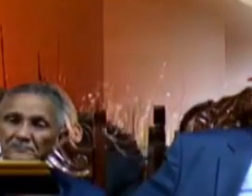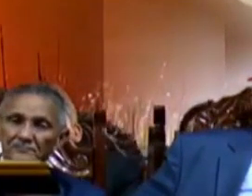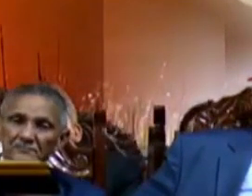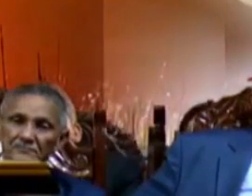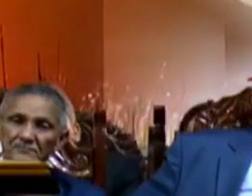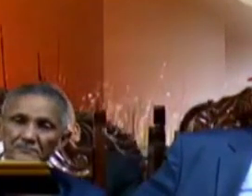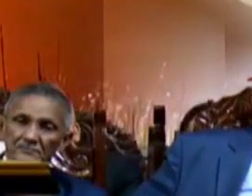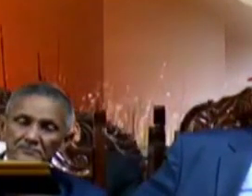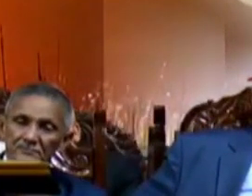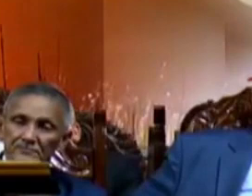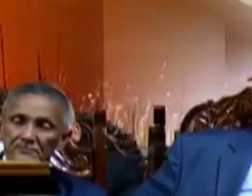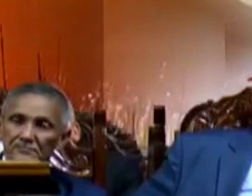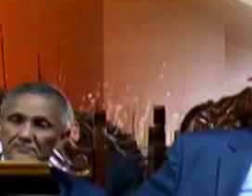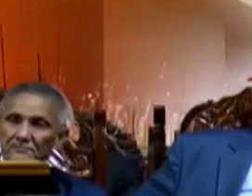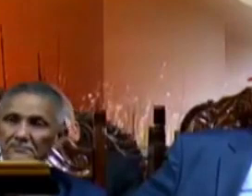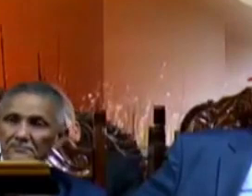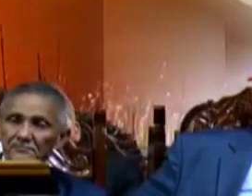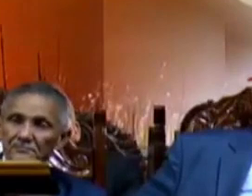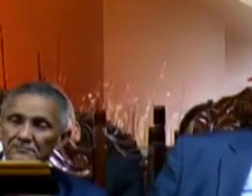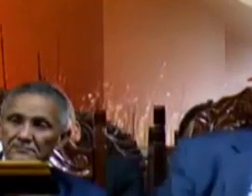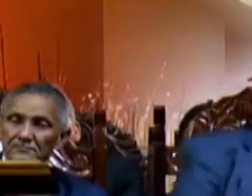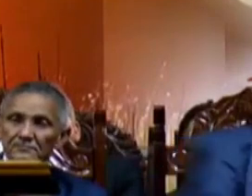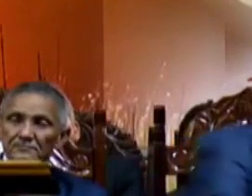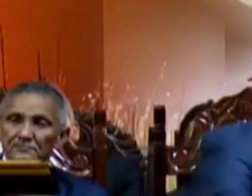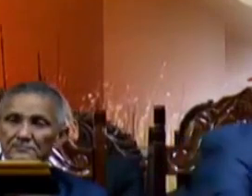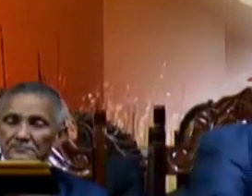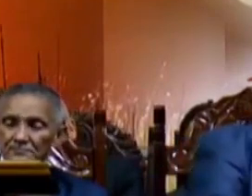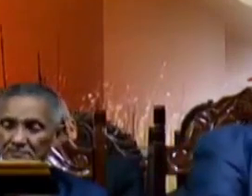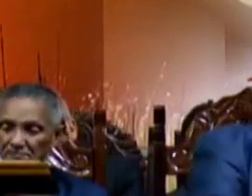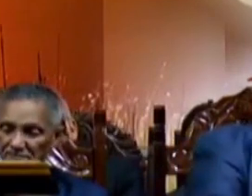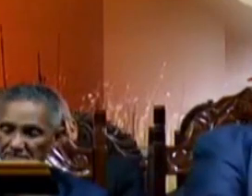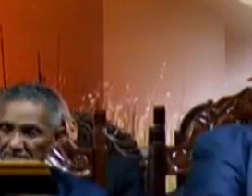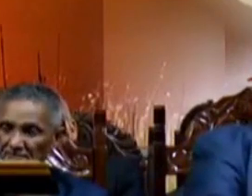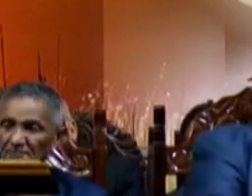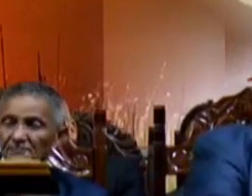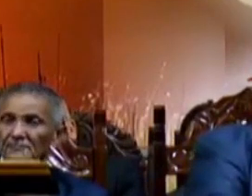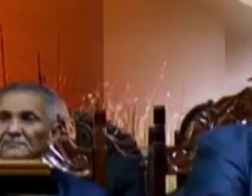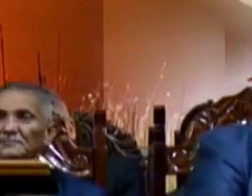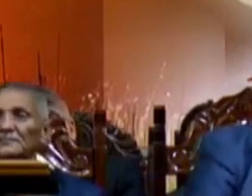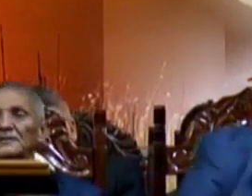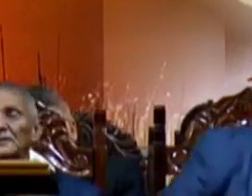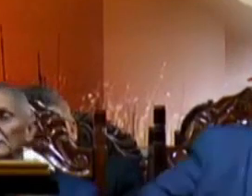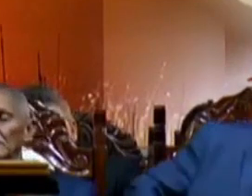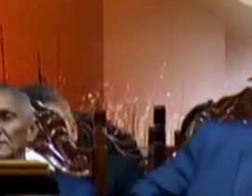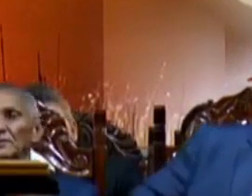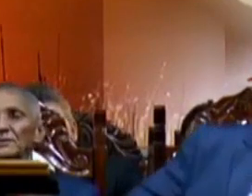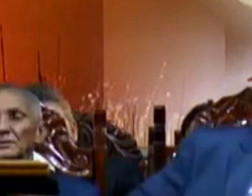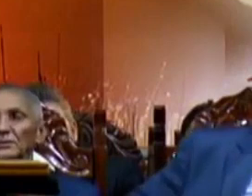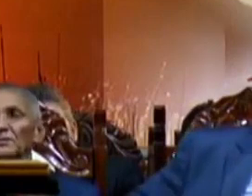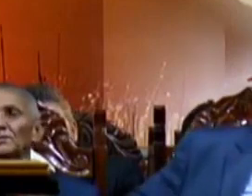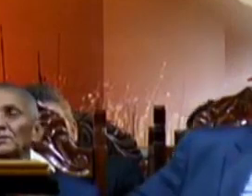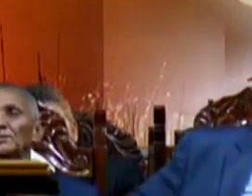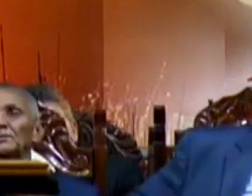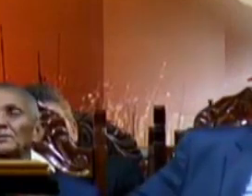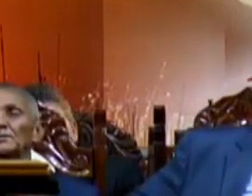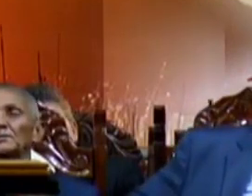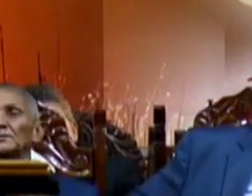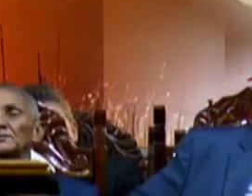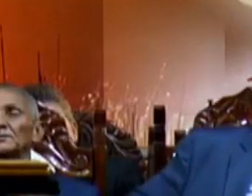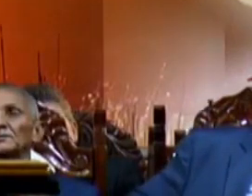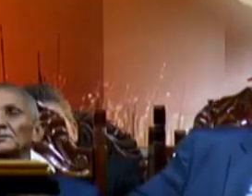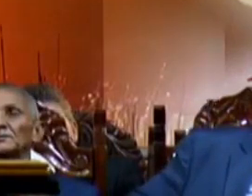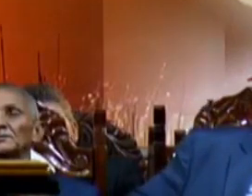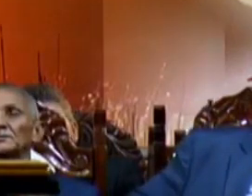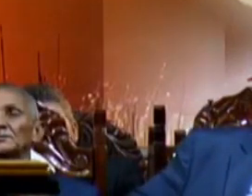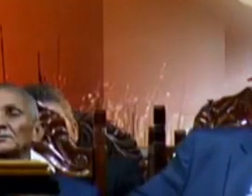verdadeiro propósito, a Bíblia diz: quando vocês se reunirem, consolai-vos e edificai-vos uns